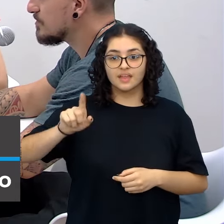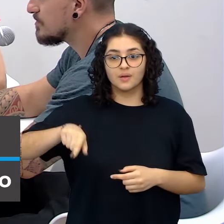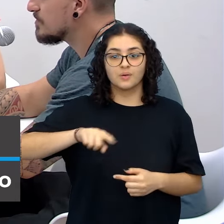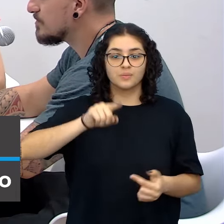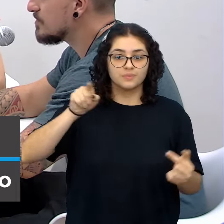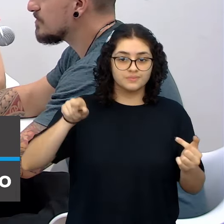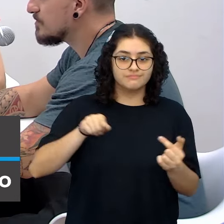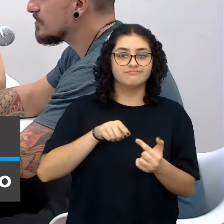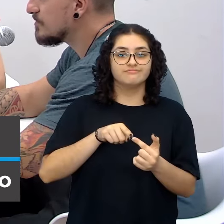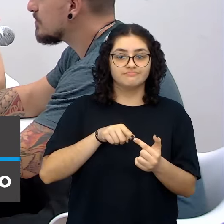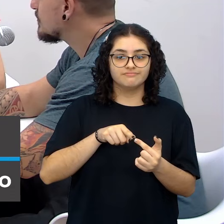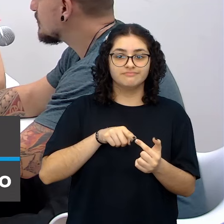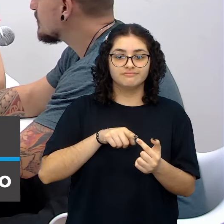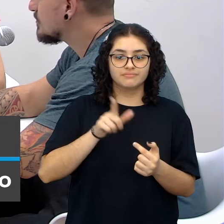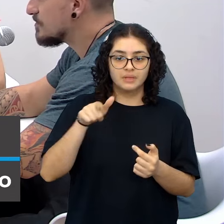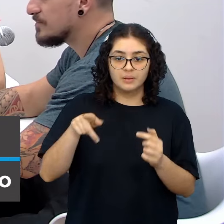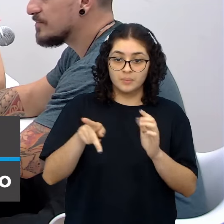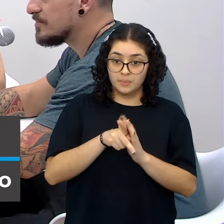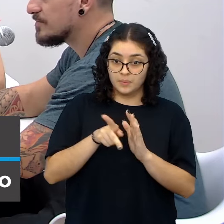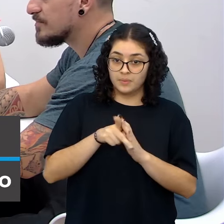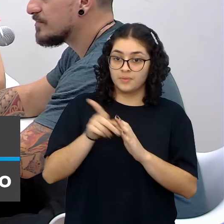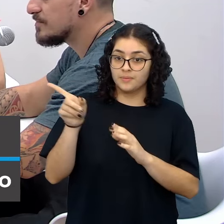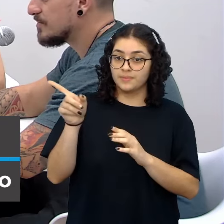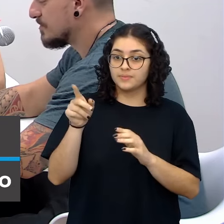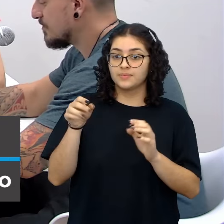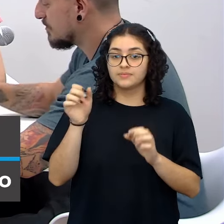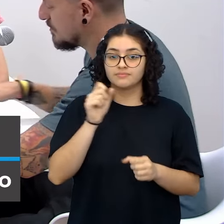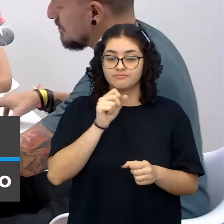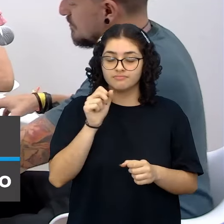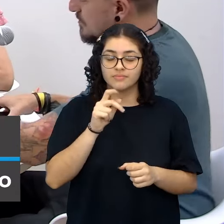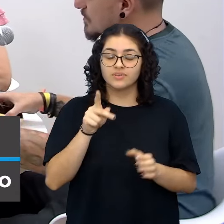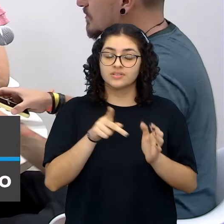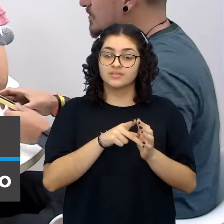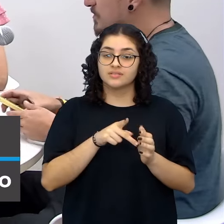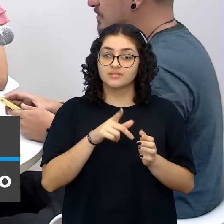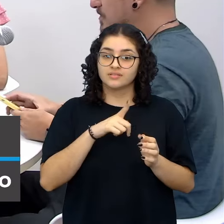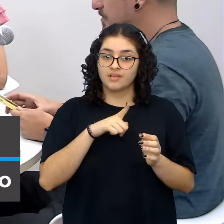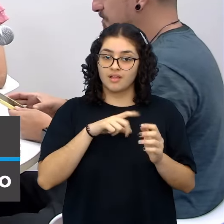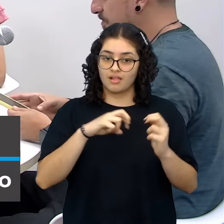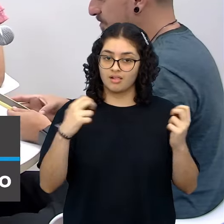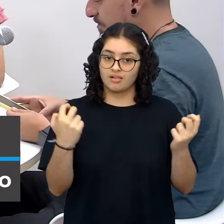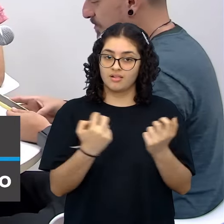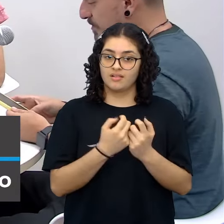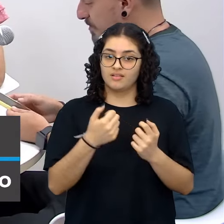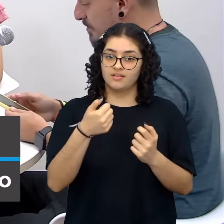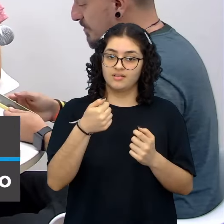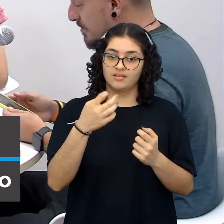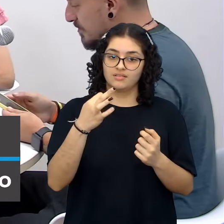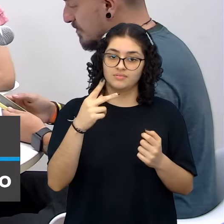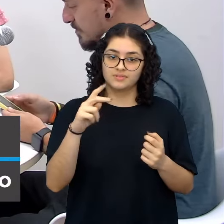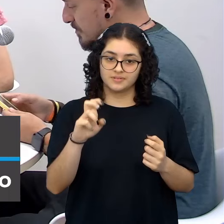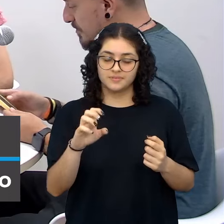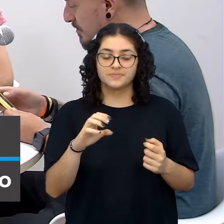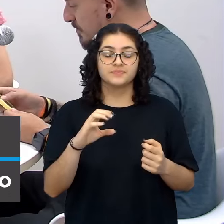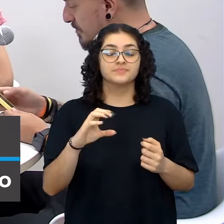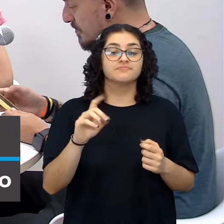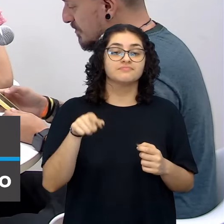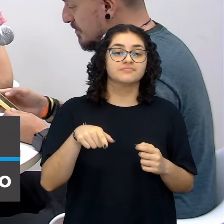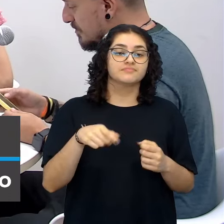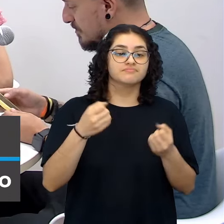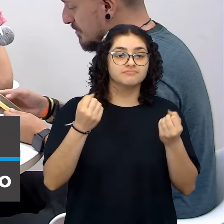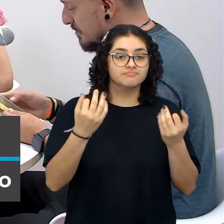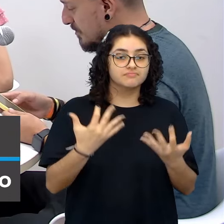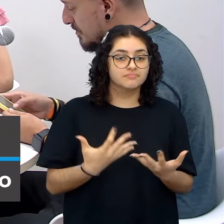intenção desta entrevista, desse ATPC aqui, opa, bati meu anel aqui na mesa, é esclarecer